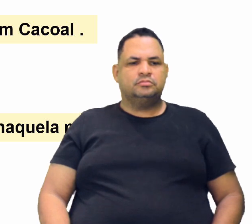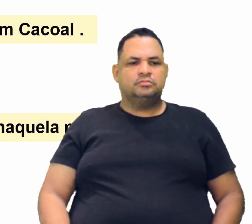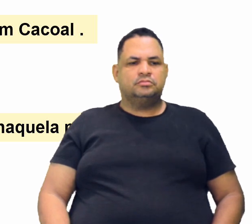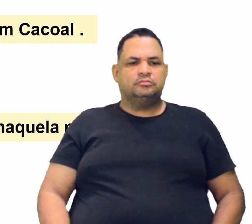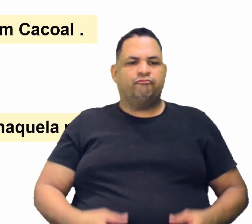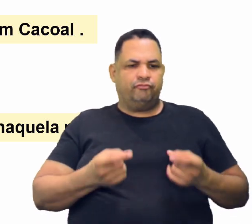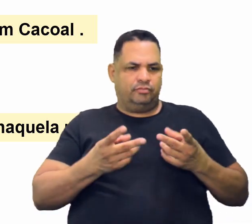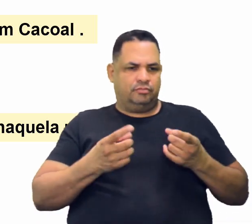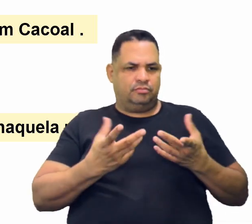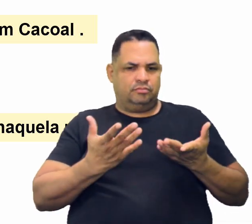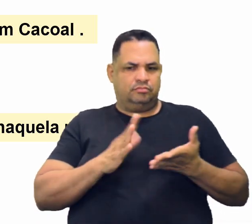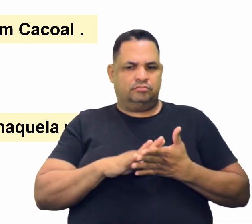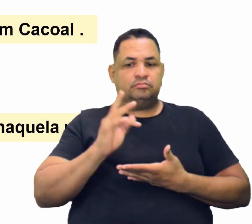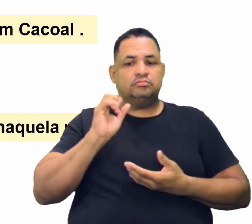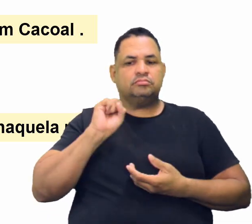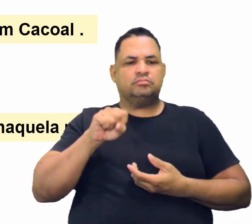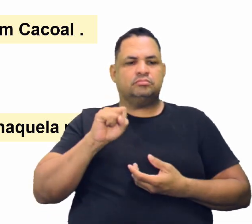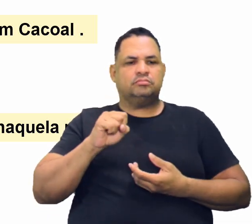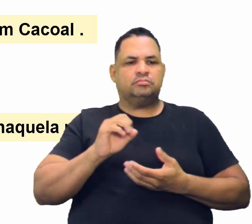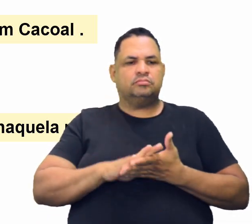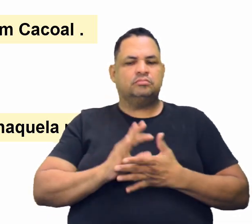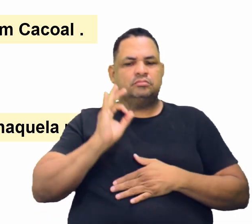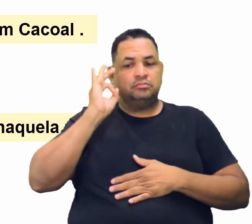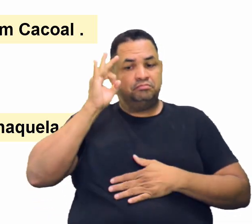Vendem-se? Claro, né, que está